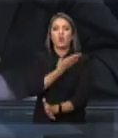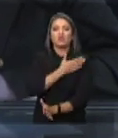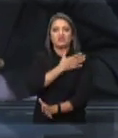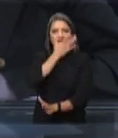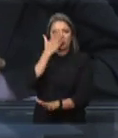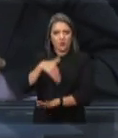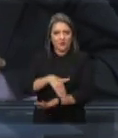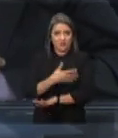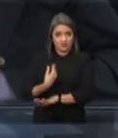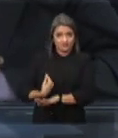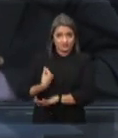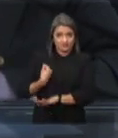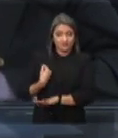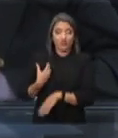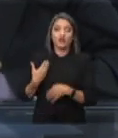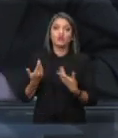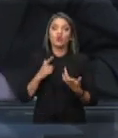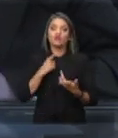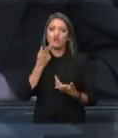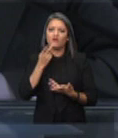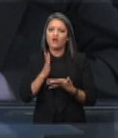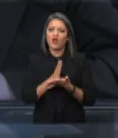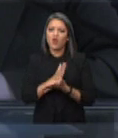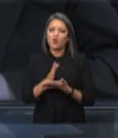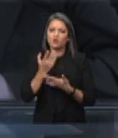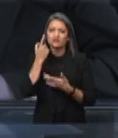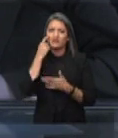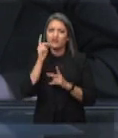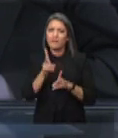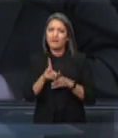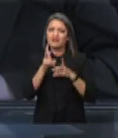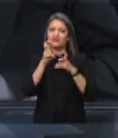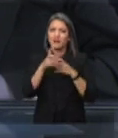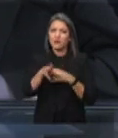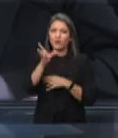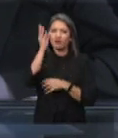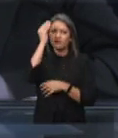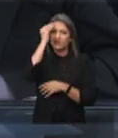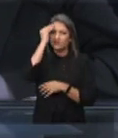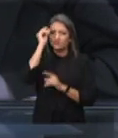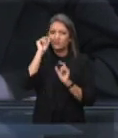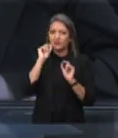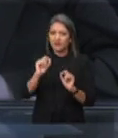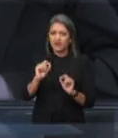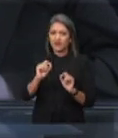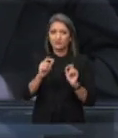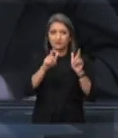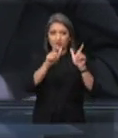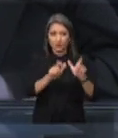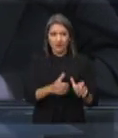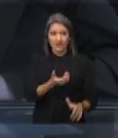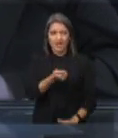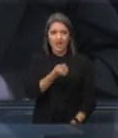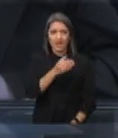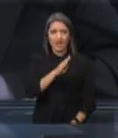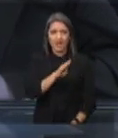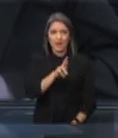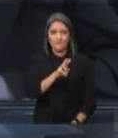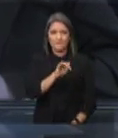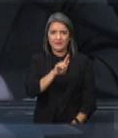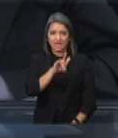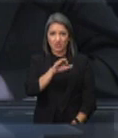falas é que nos trazem esse entendimento de que os nossos abrigamentos são abrigamentos